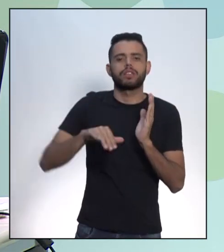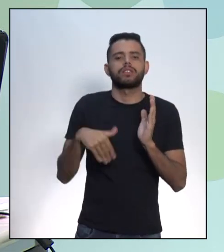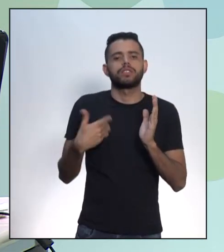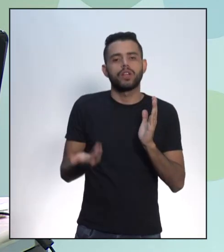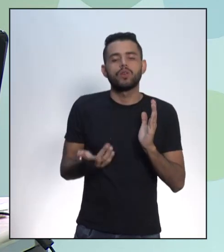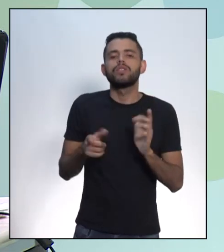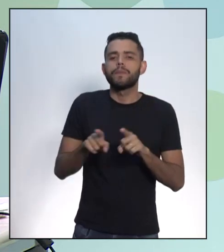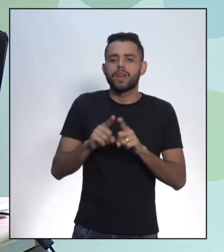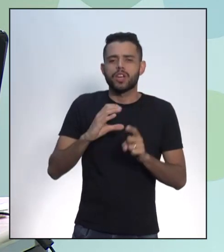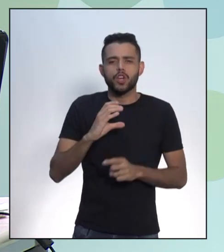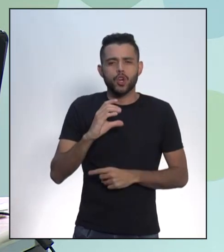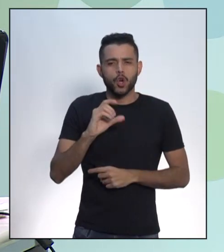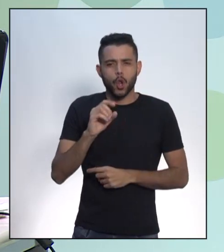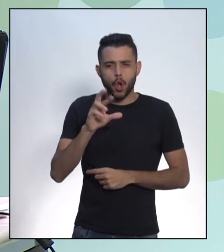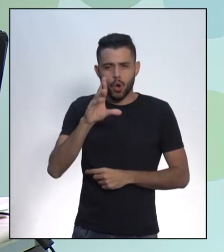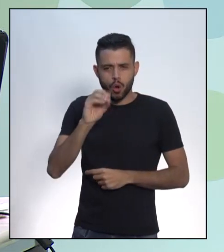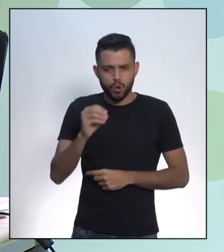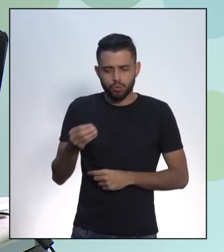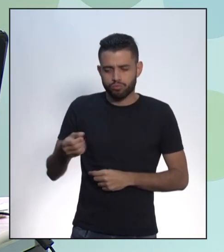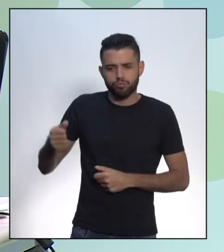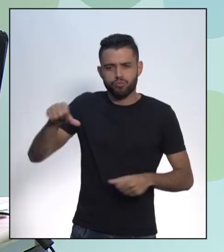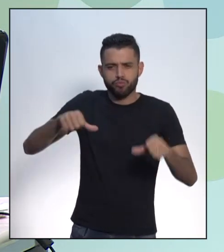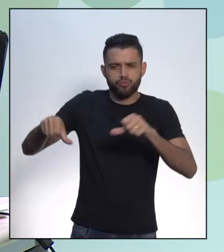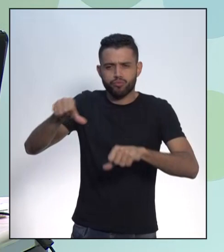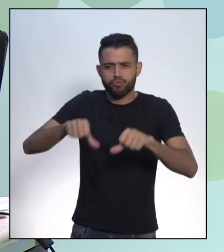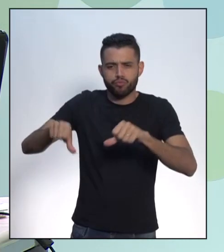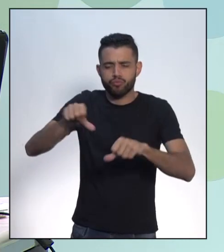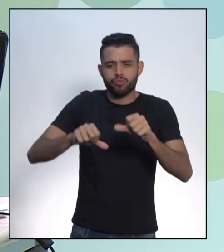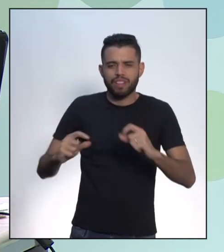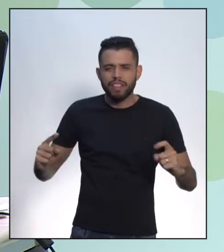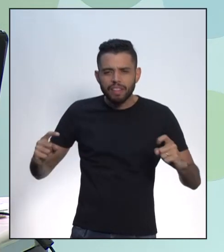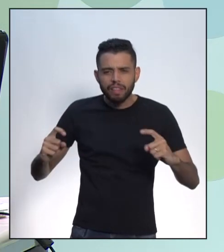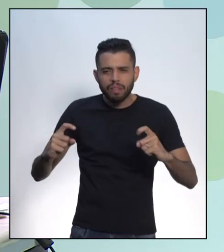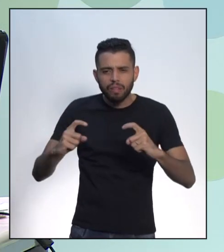de cloro para matar ou inativar a maior parte dos